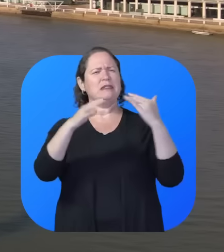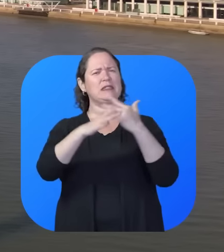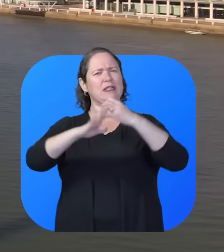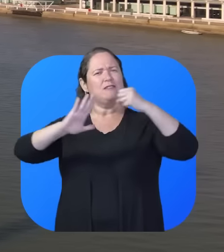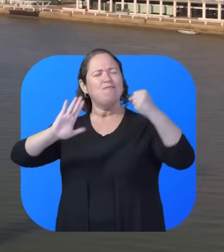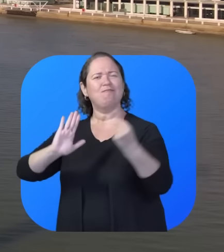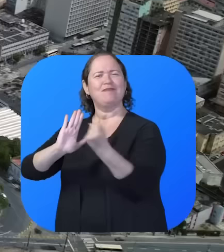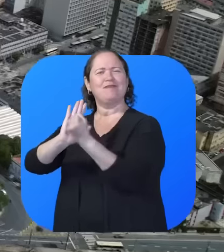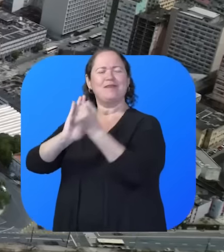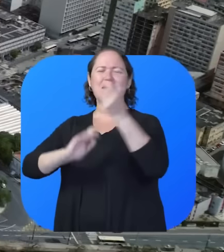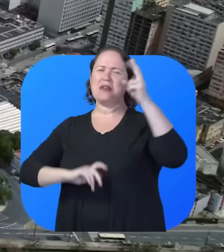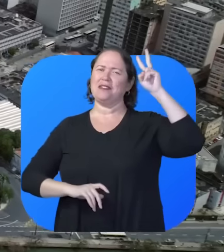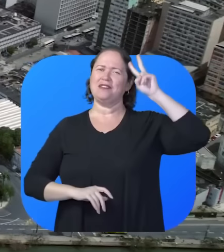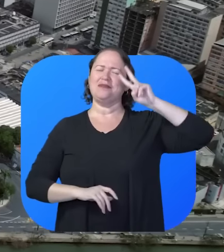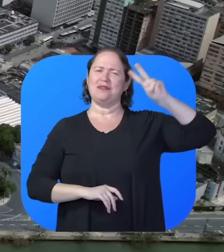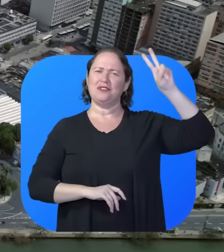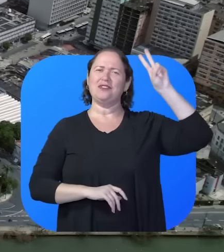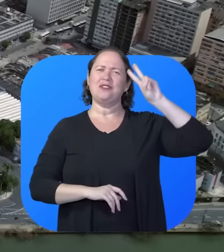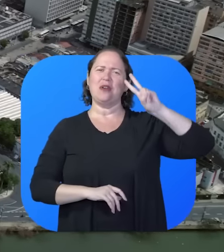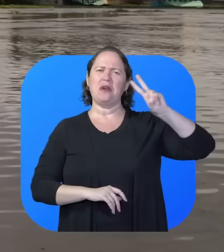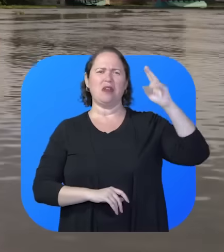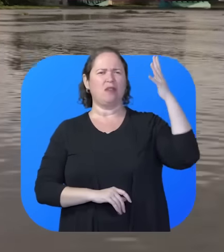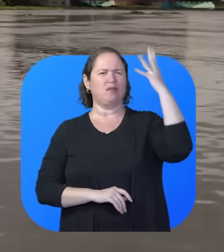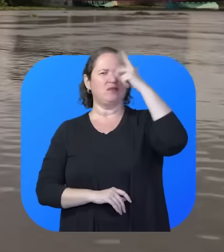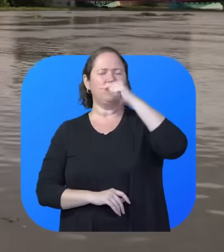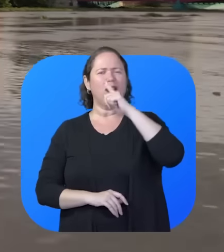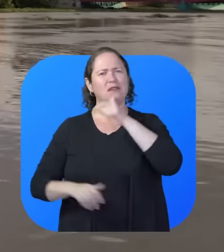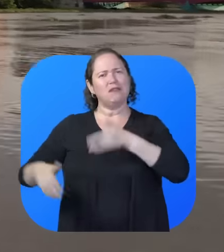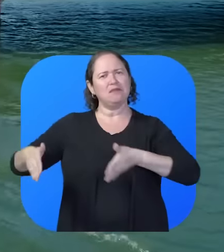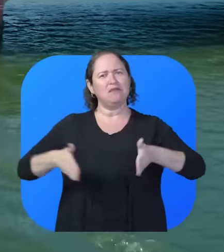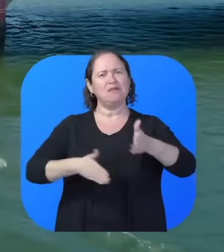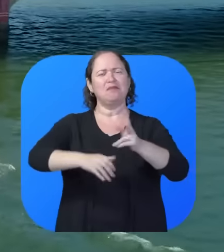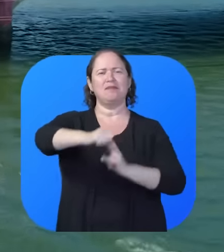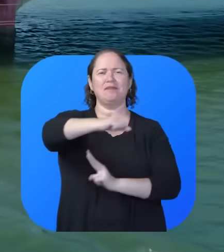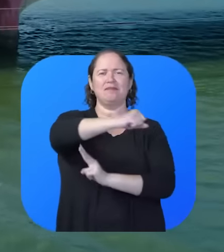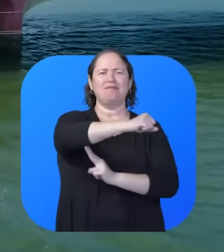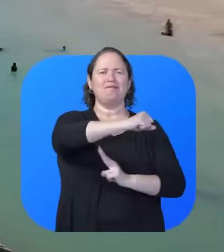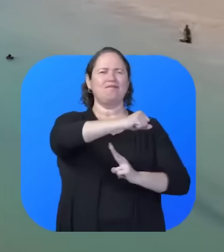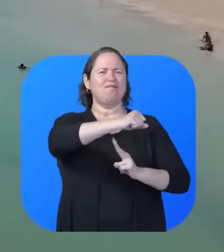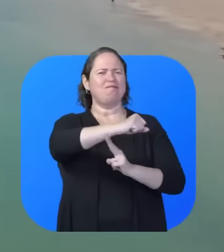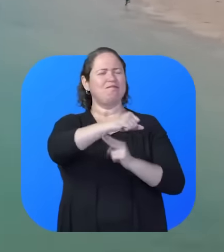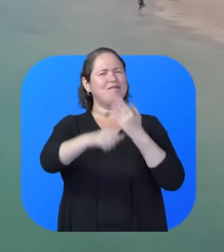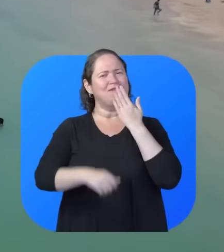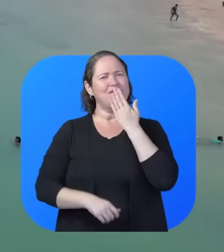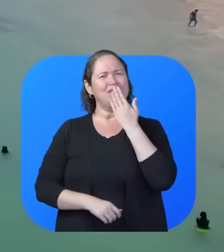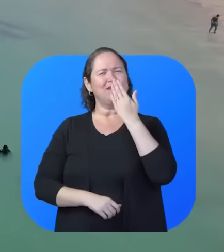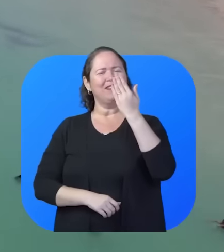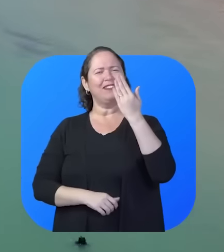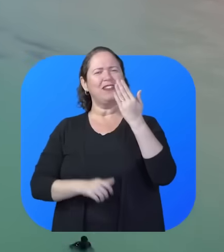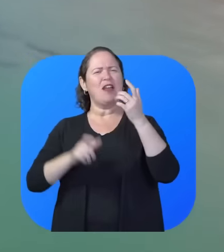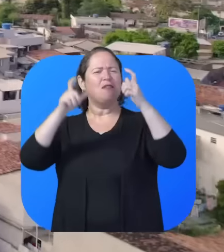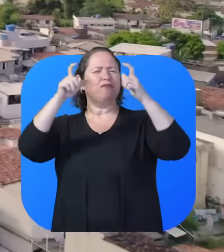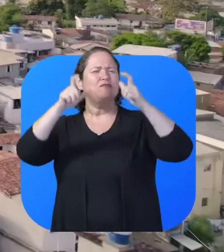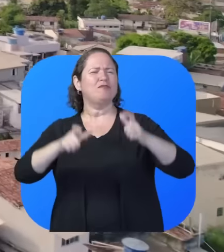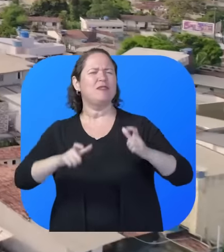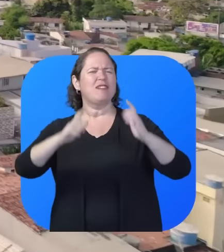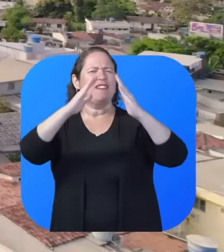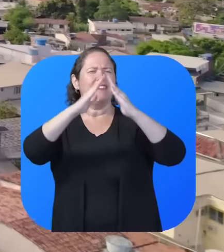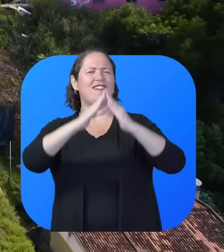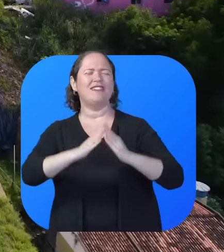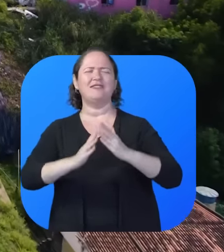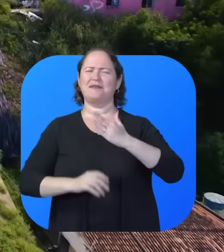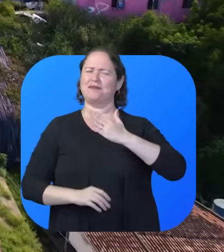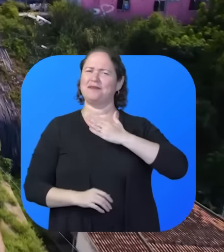Cidade Maurícia, cidade lendária, Veneza de rios e pontes, menina dos olhos do mar. Minha